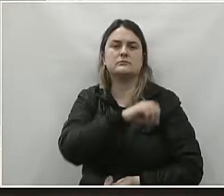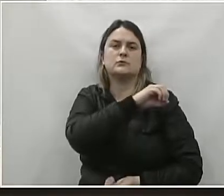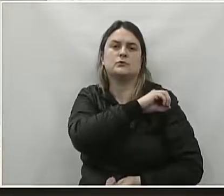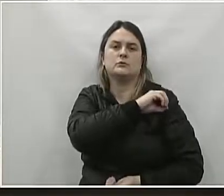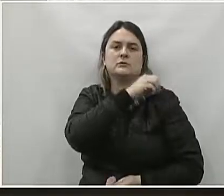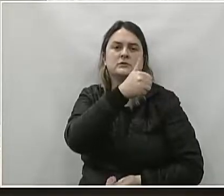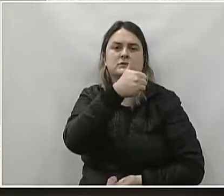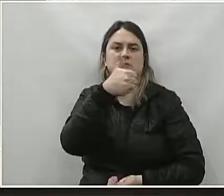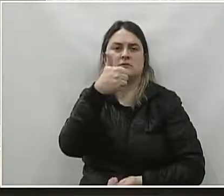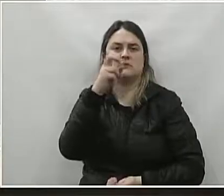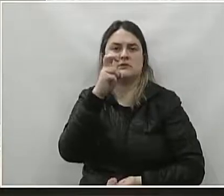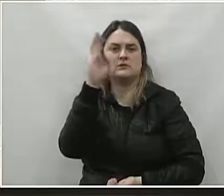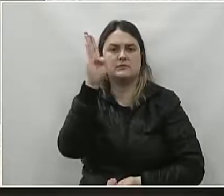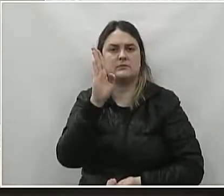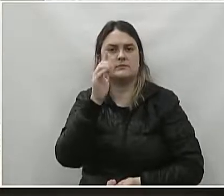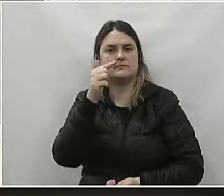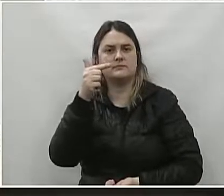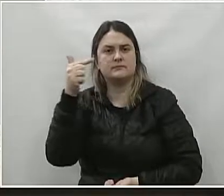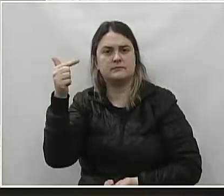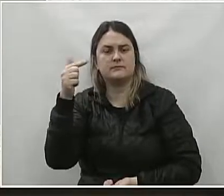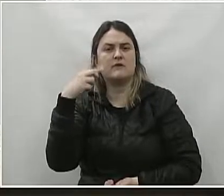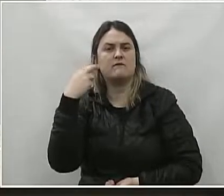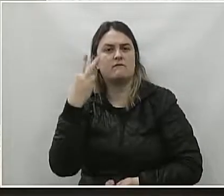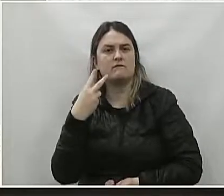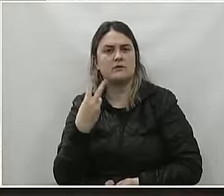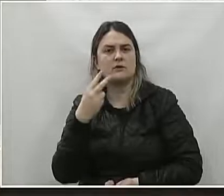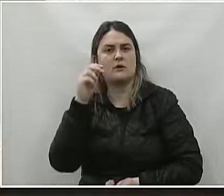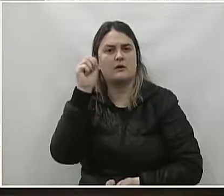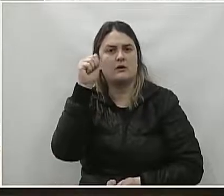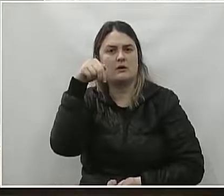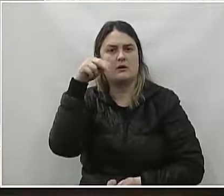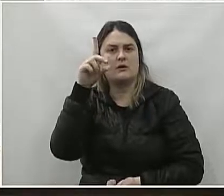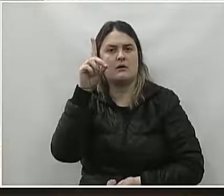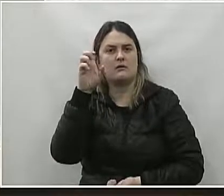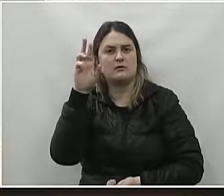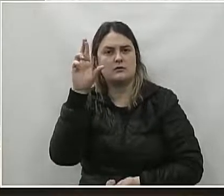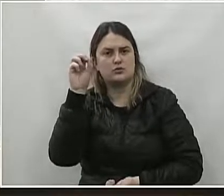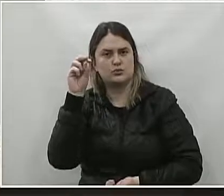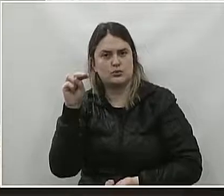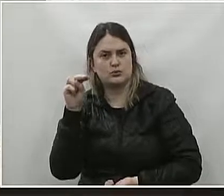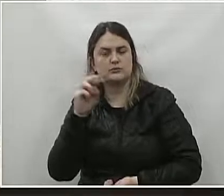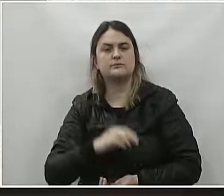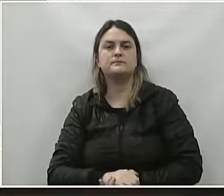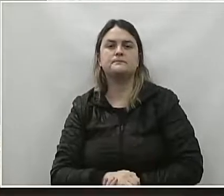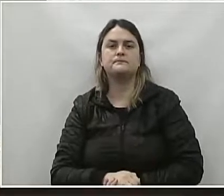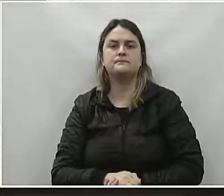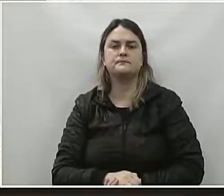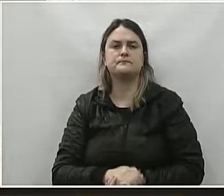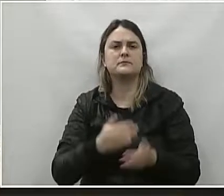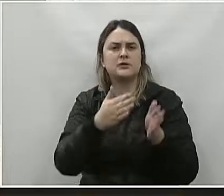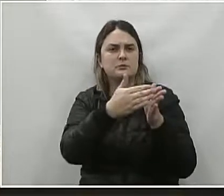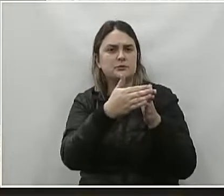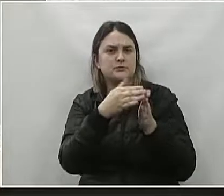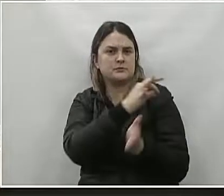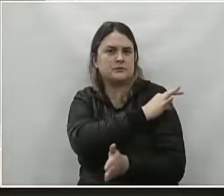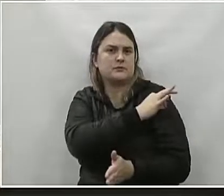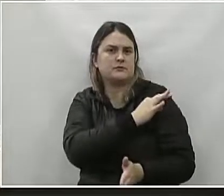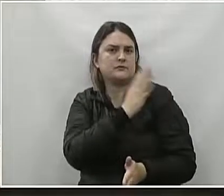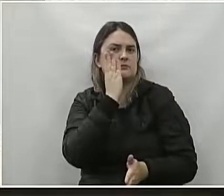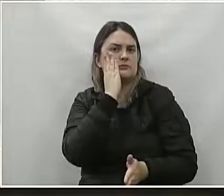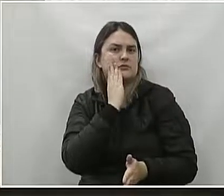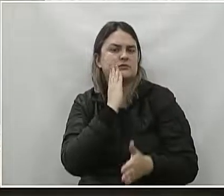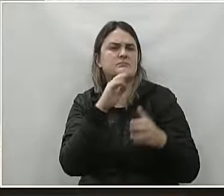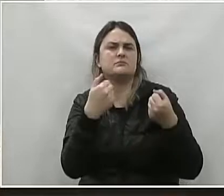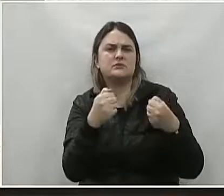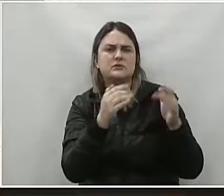Número 115 de 2022, do vereador Anderson Cripa Luiz Cardoso. Ao senhor prefeito municipal para que